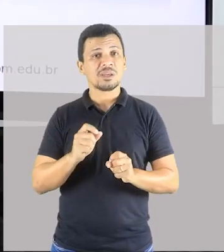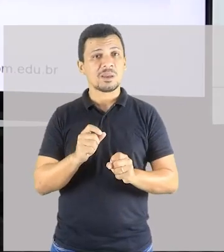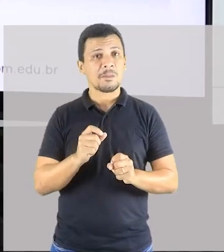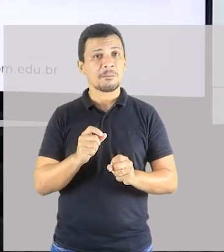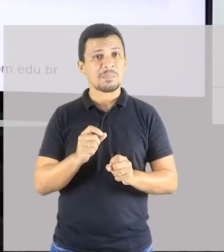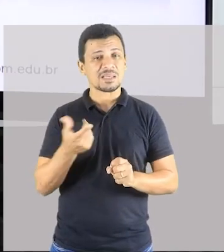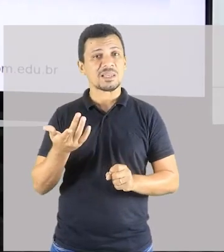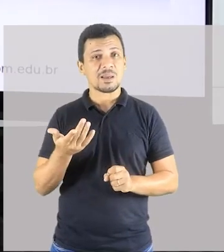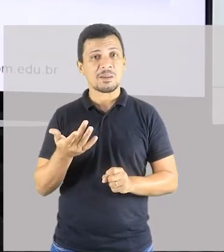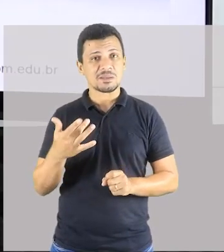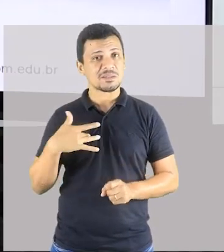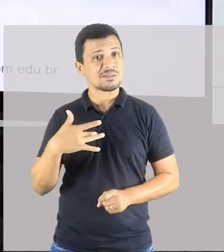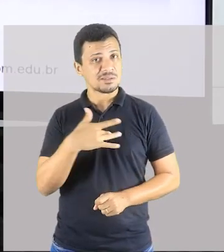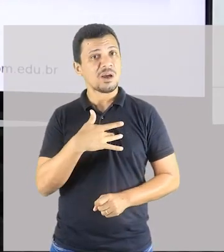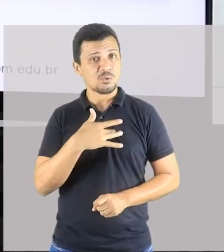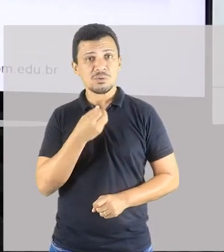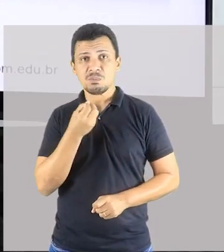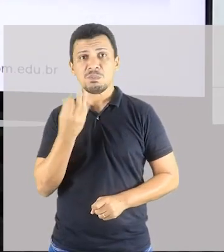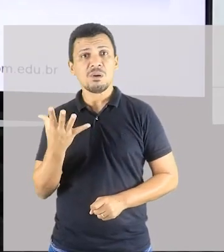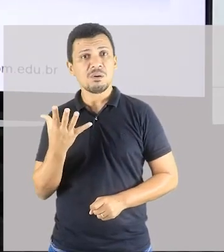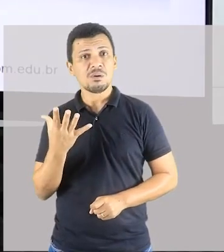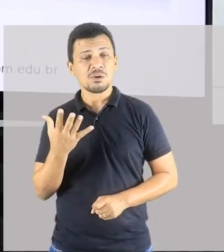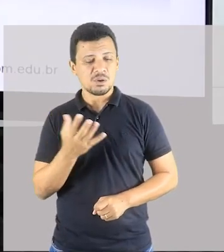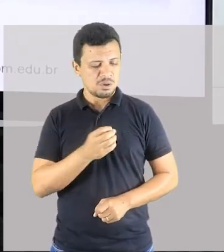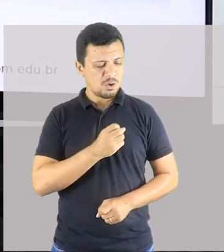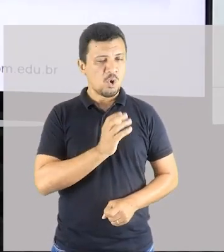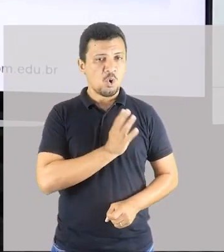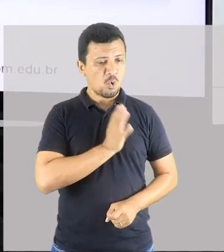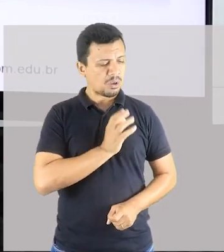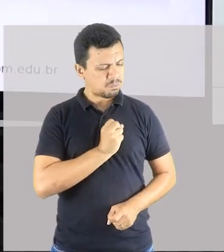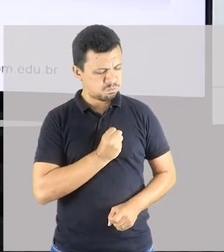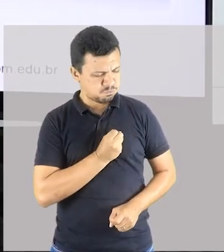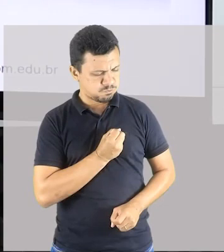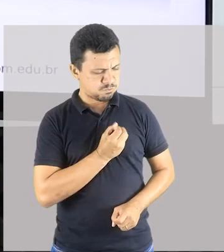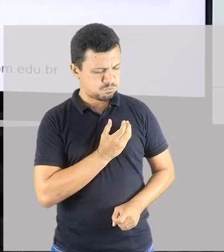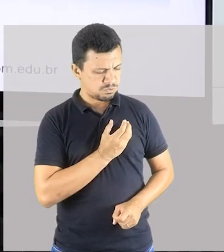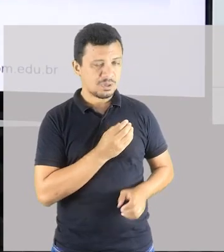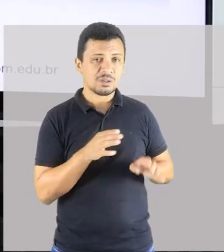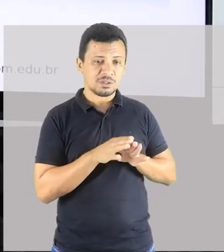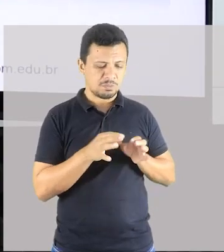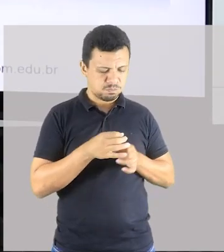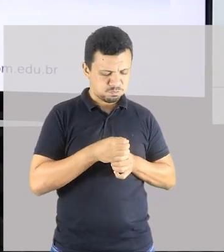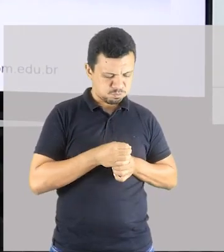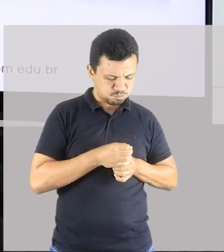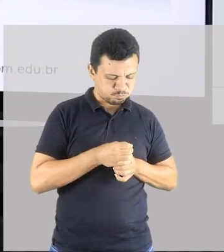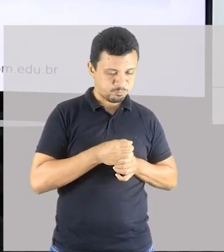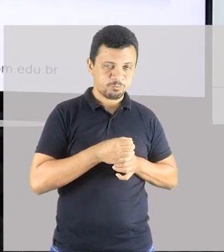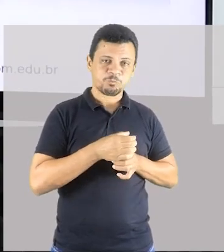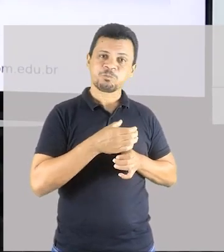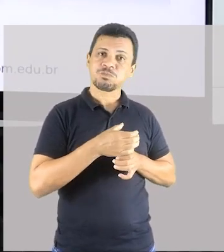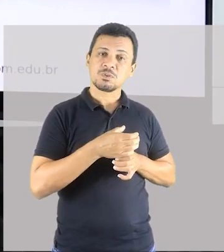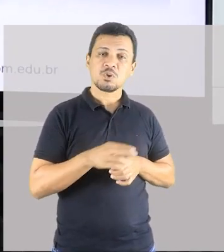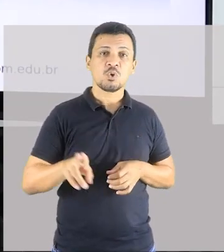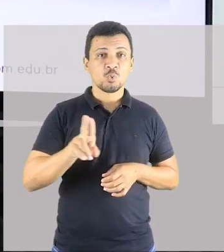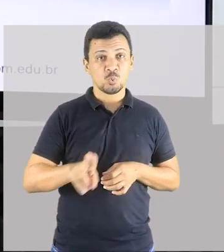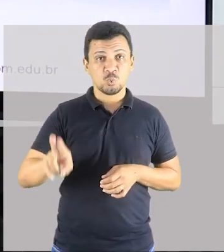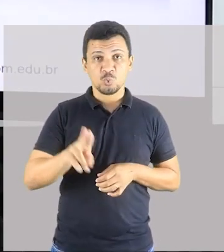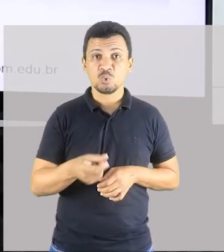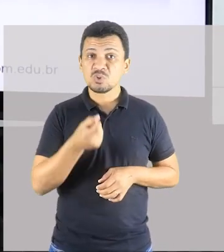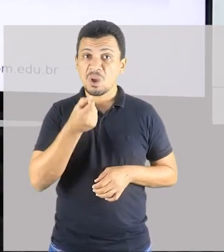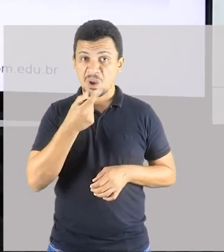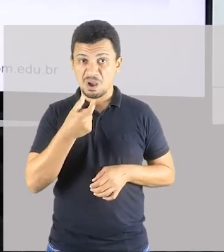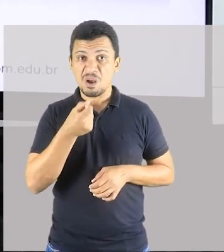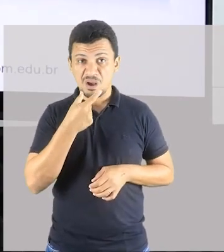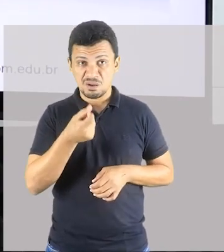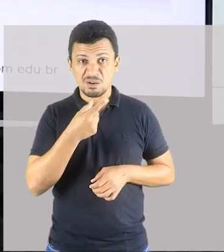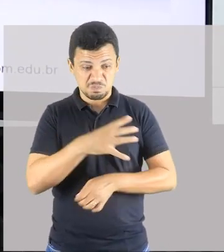ela é benigna, porque o coração ele cresce, mas as cavidades crescem juntos. No caso do uso de anabolizante,